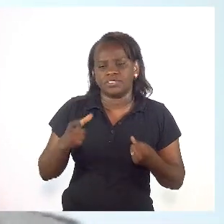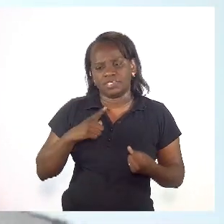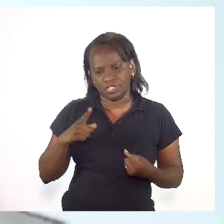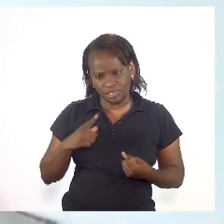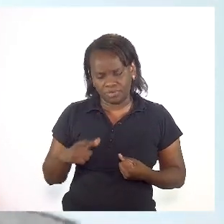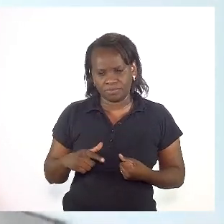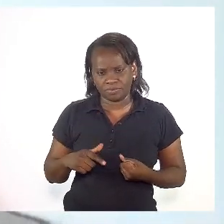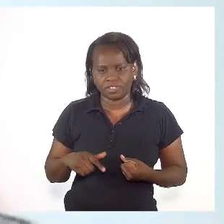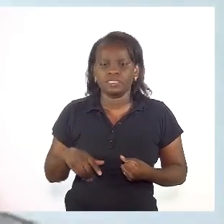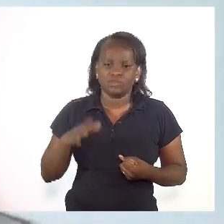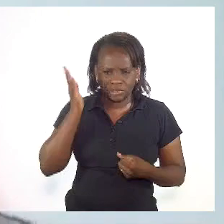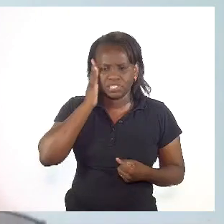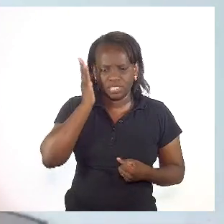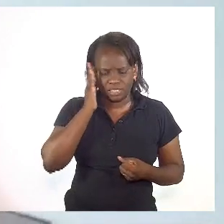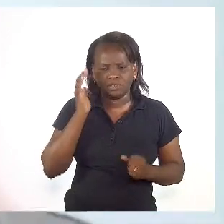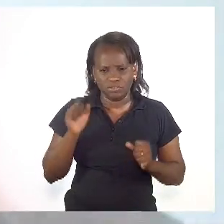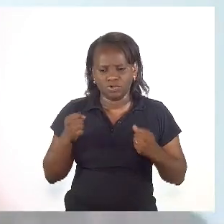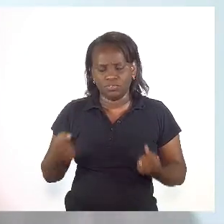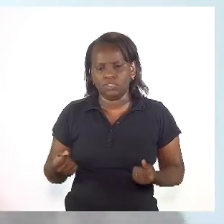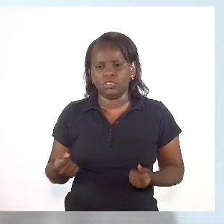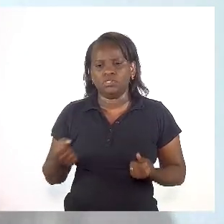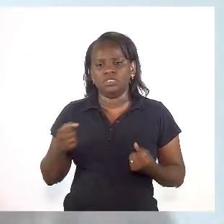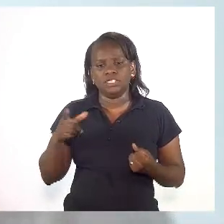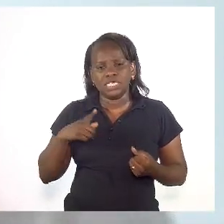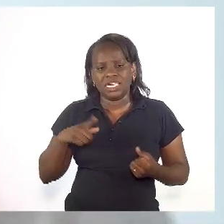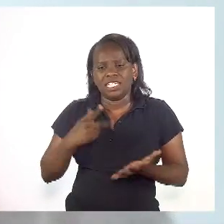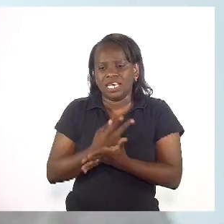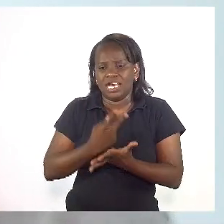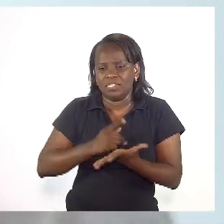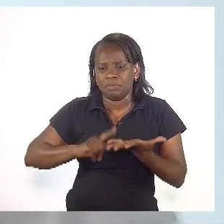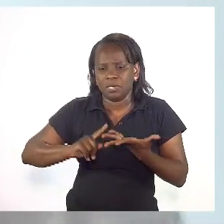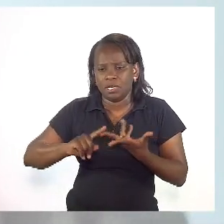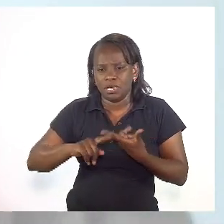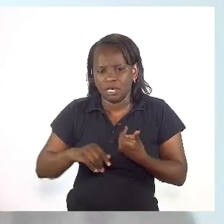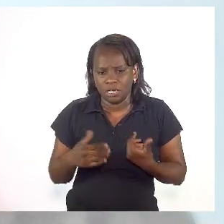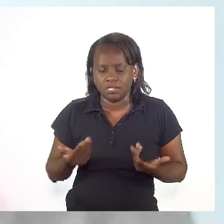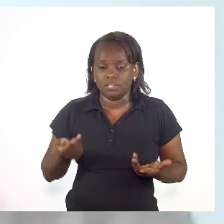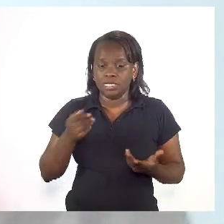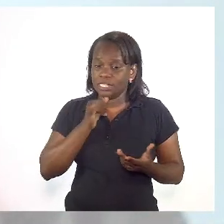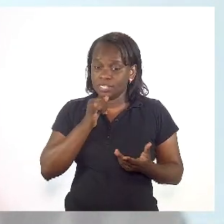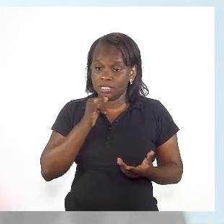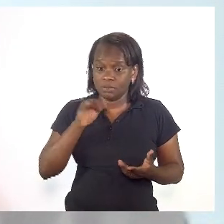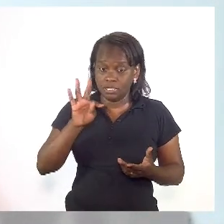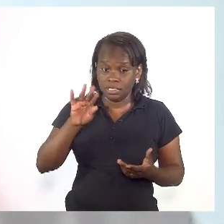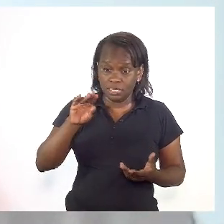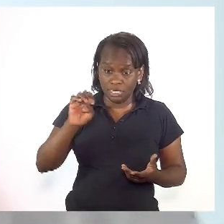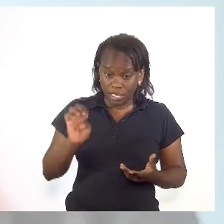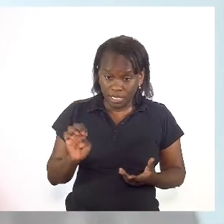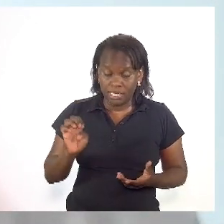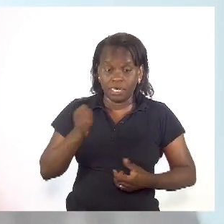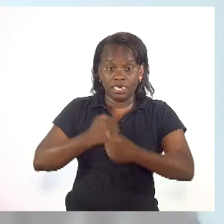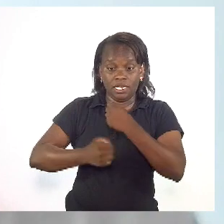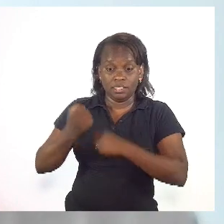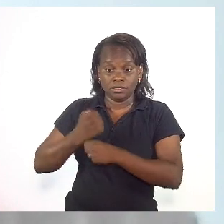não é? Claro que reconheço. O número de irregularidades, por exemplo, apontadas pelo TCE em